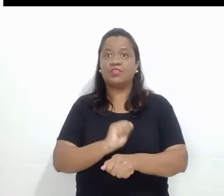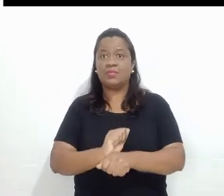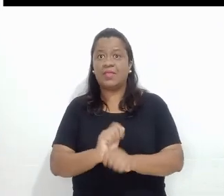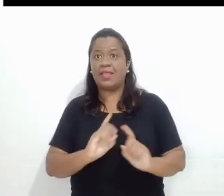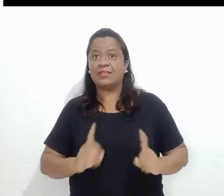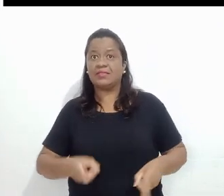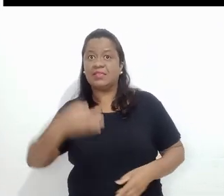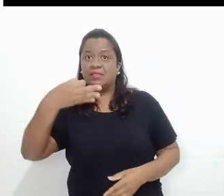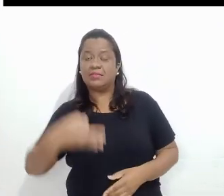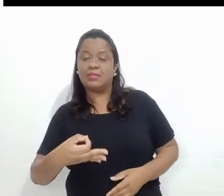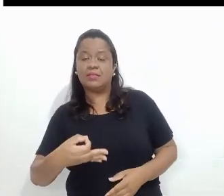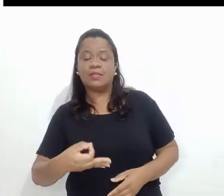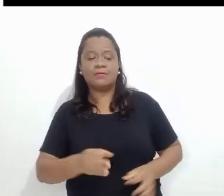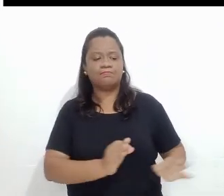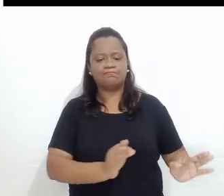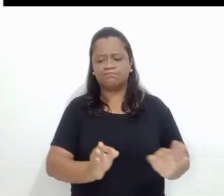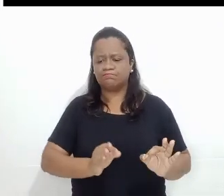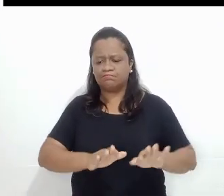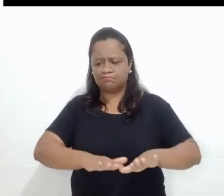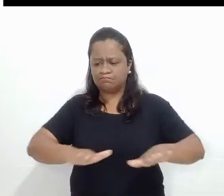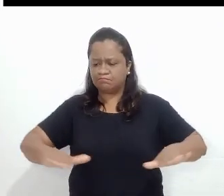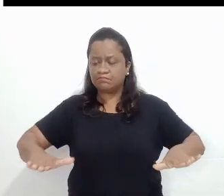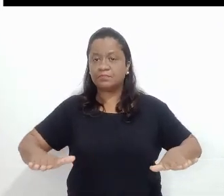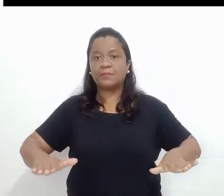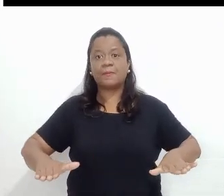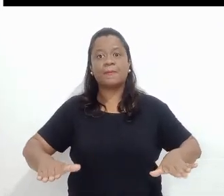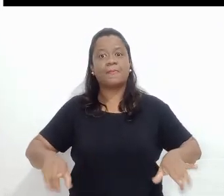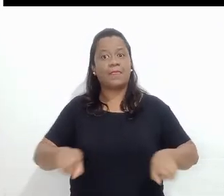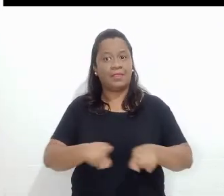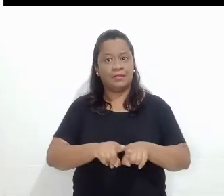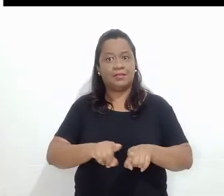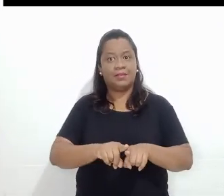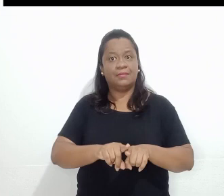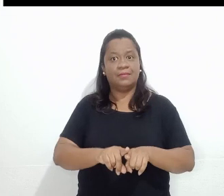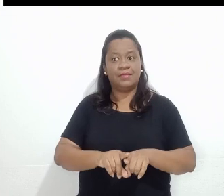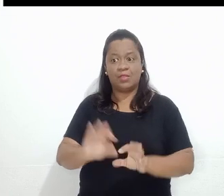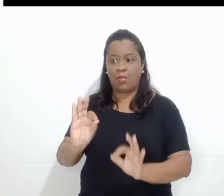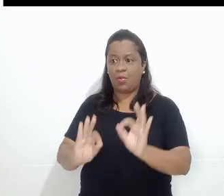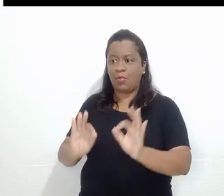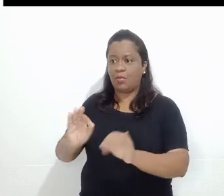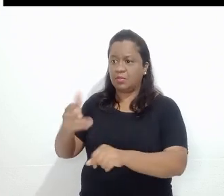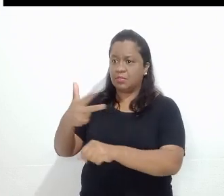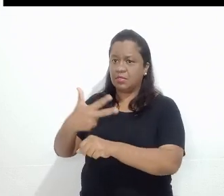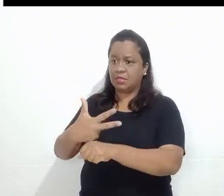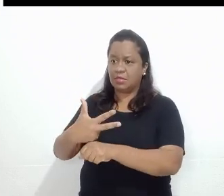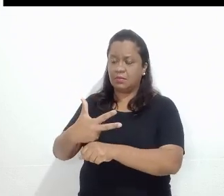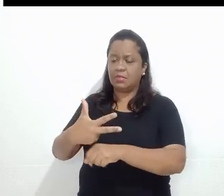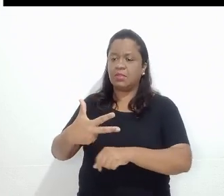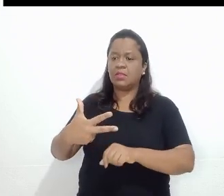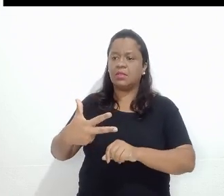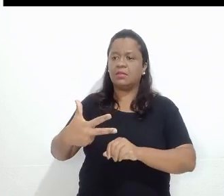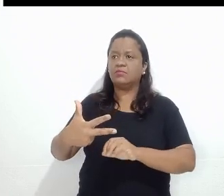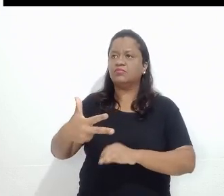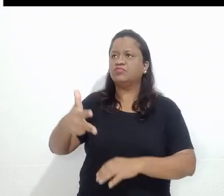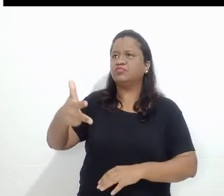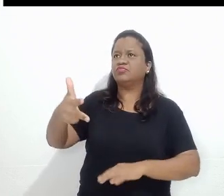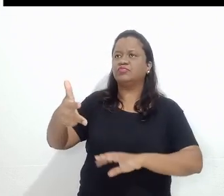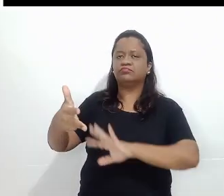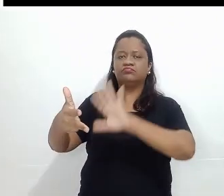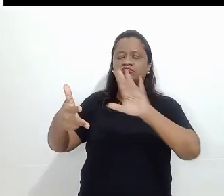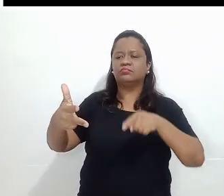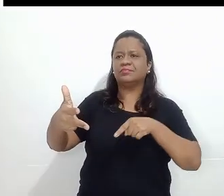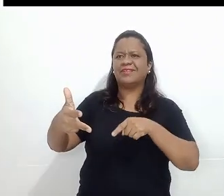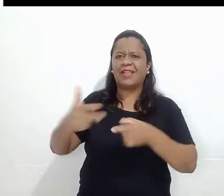estar tudo organizadinho ali. E ele também, como sendo a babá da câmera, ele está lá com a câmera ao ar livre, todo mundo.